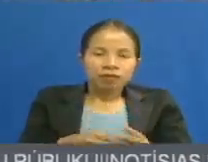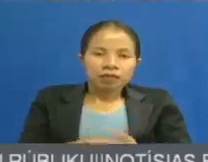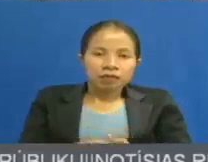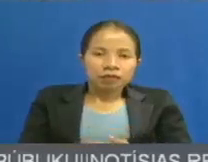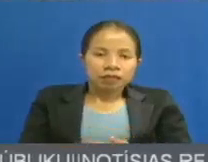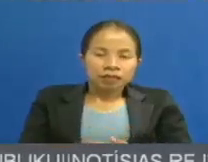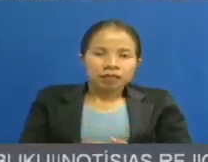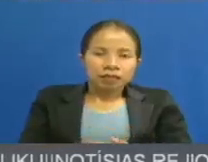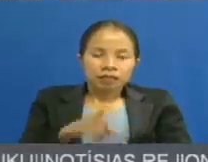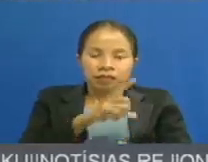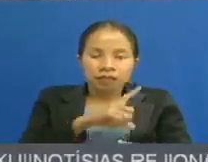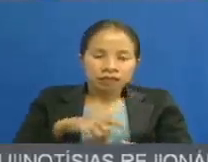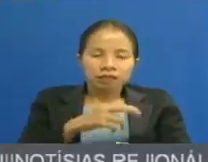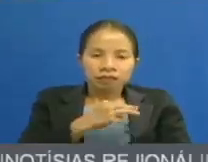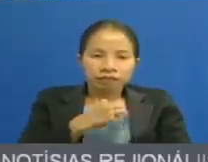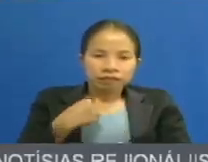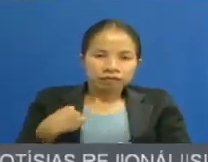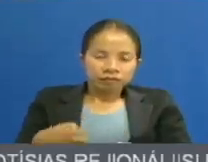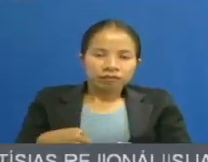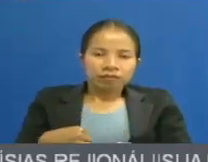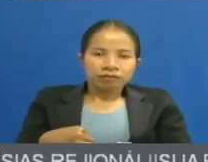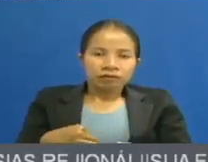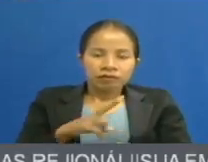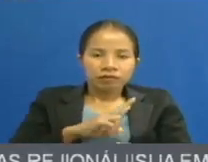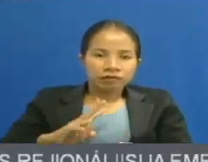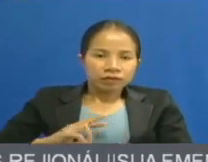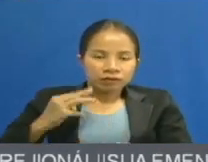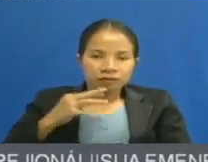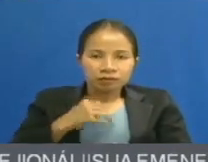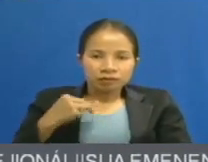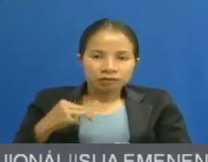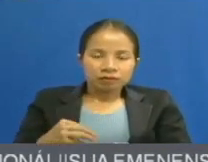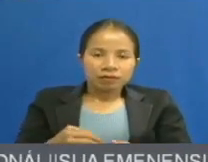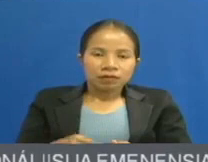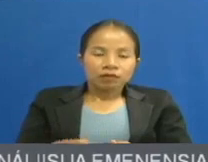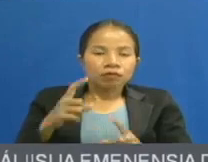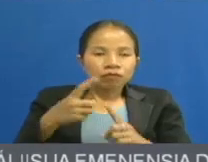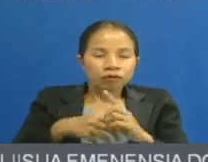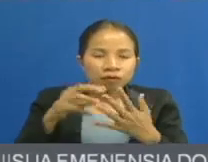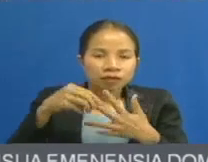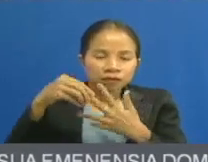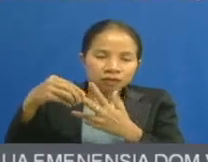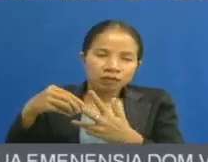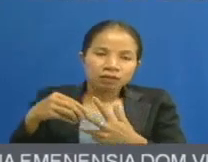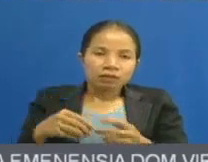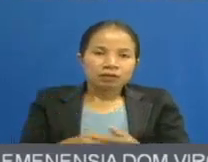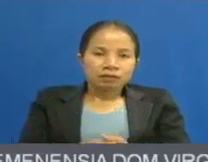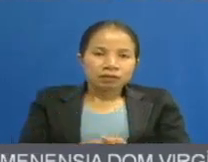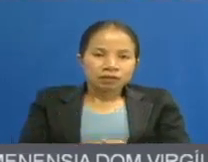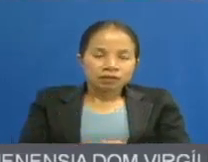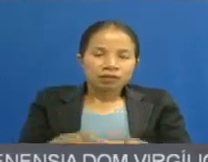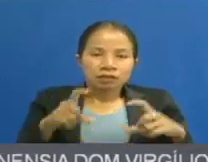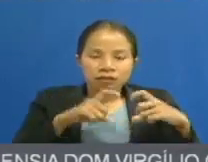usereza teru sira. Ia fula junho una vida de mesma que liga especial para a Sagrada Coração de Jesus